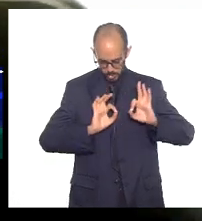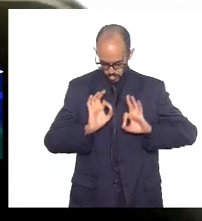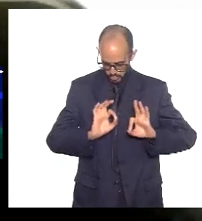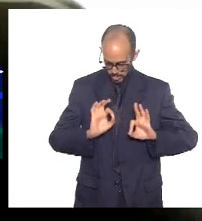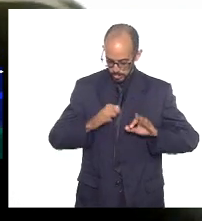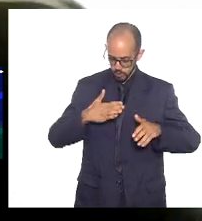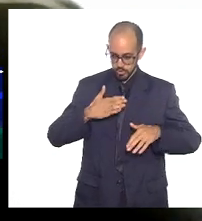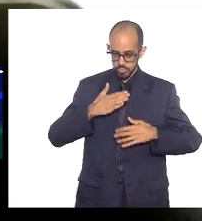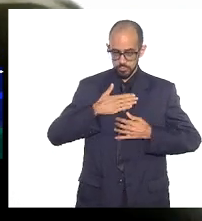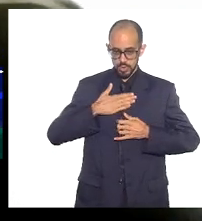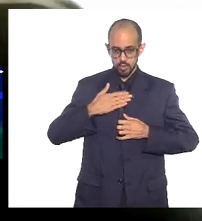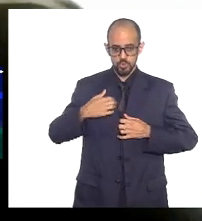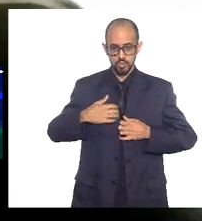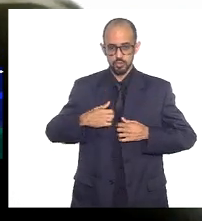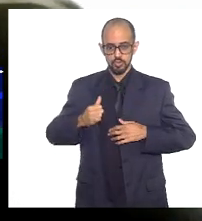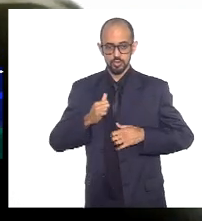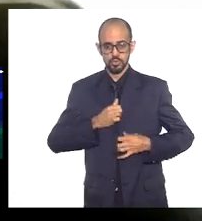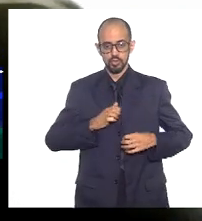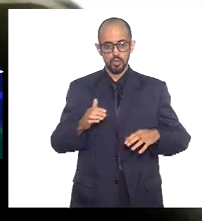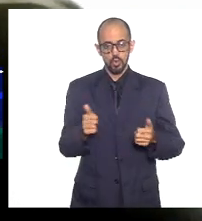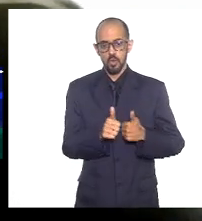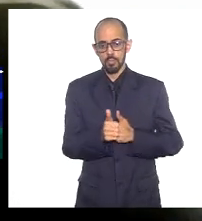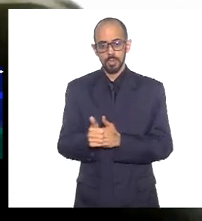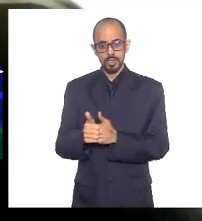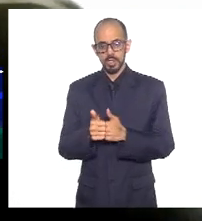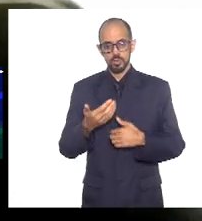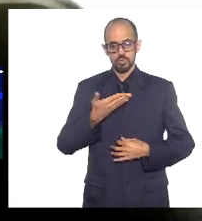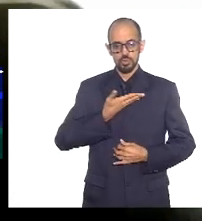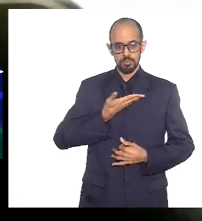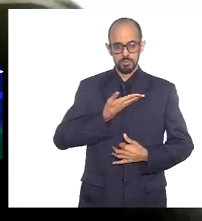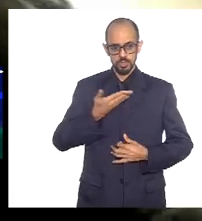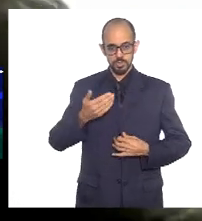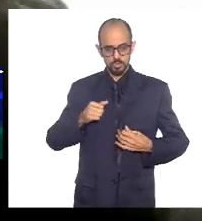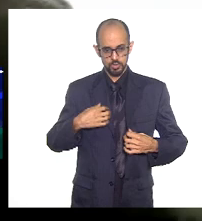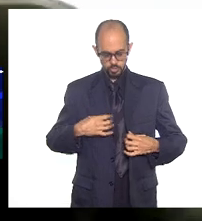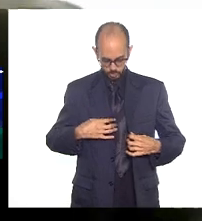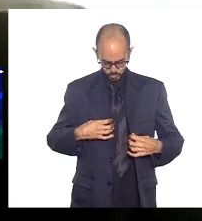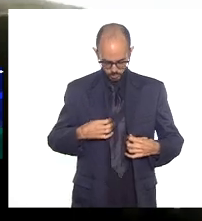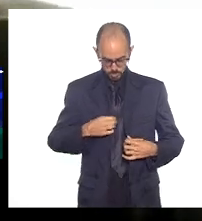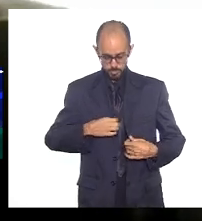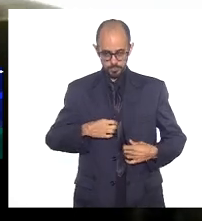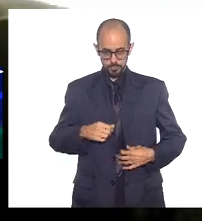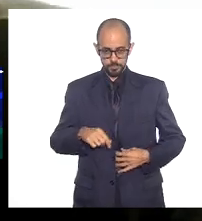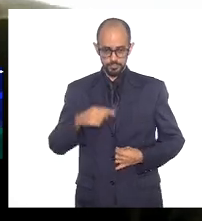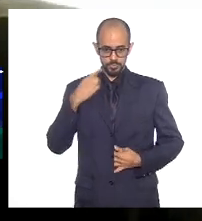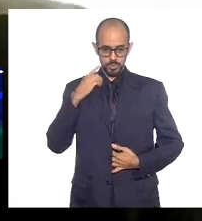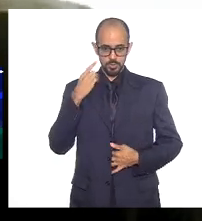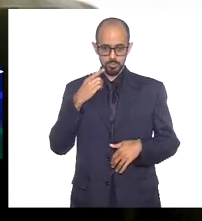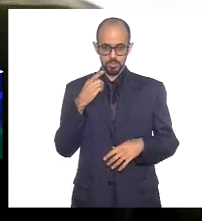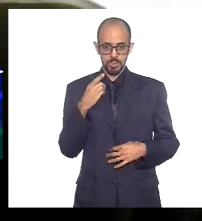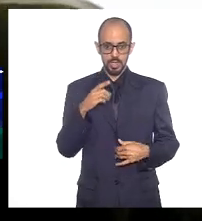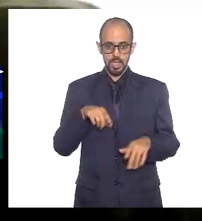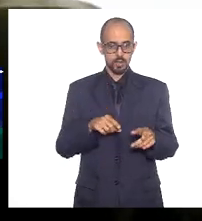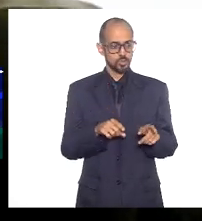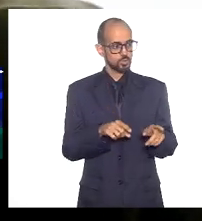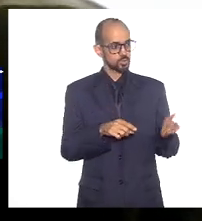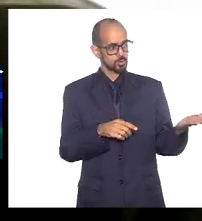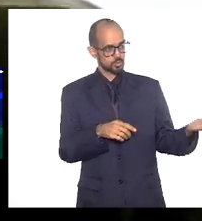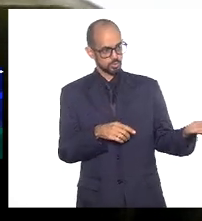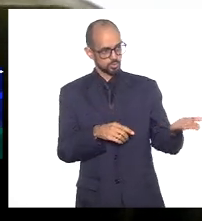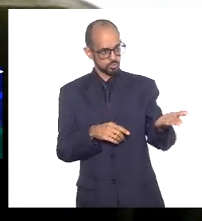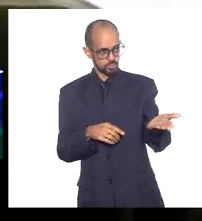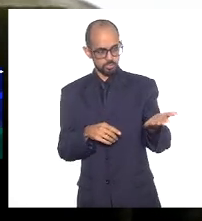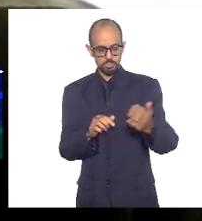companheiras, meus companheiros, deputado Rodrigo Amorim, que falou antes de mim. Olha,